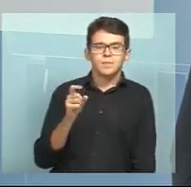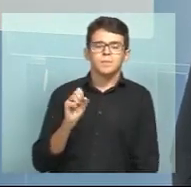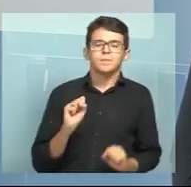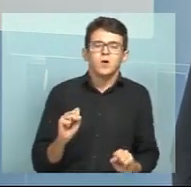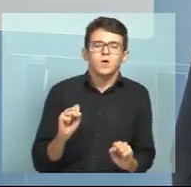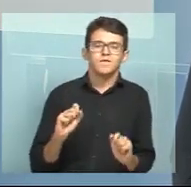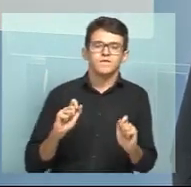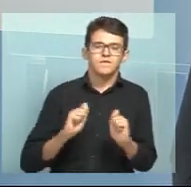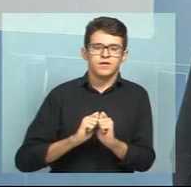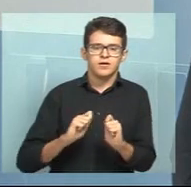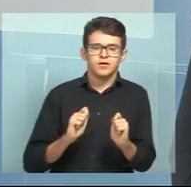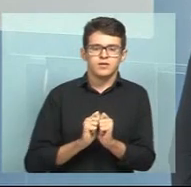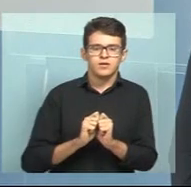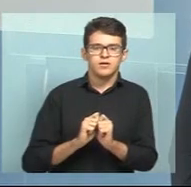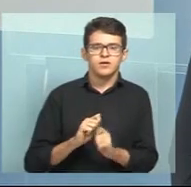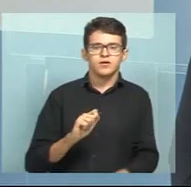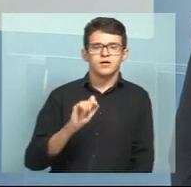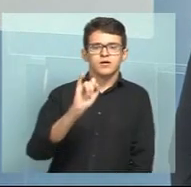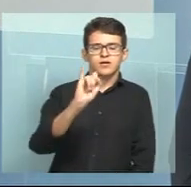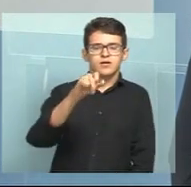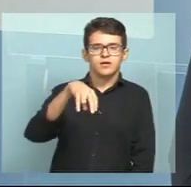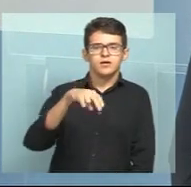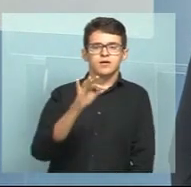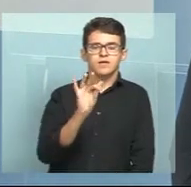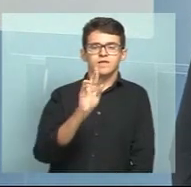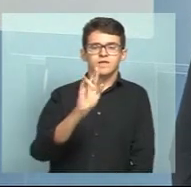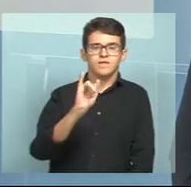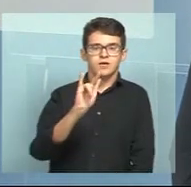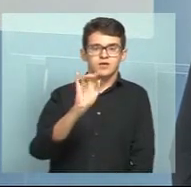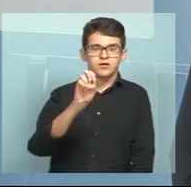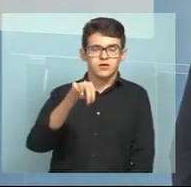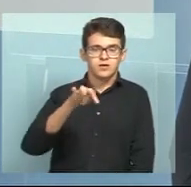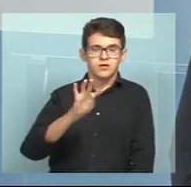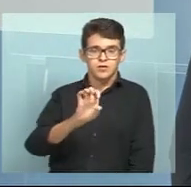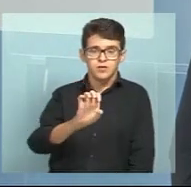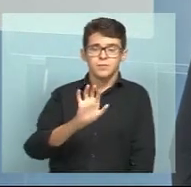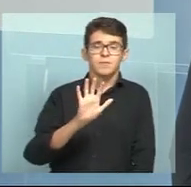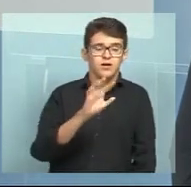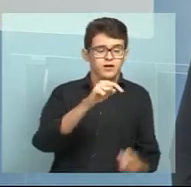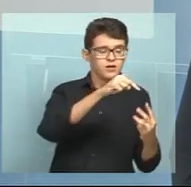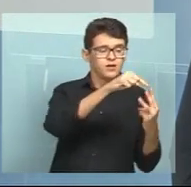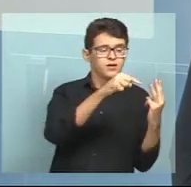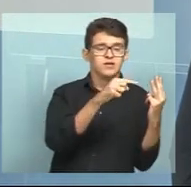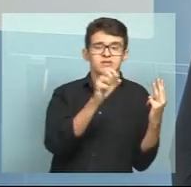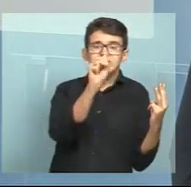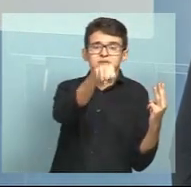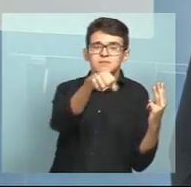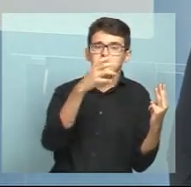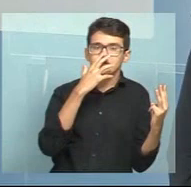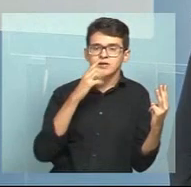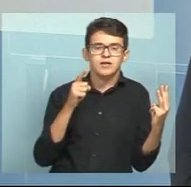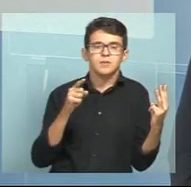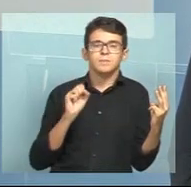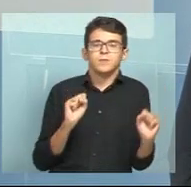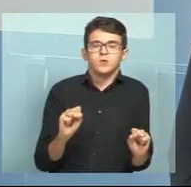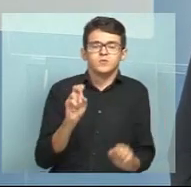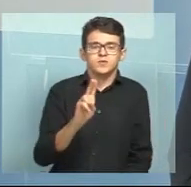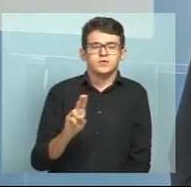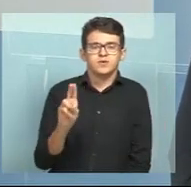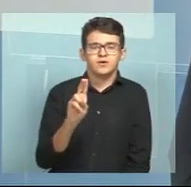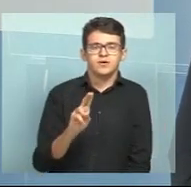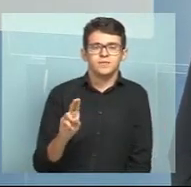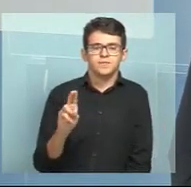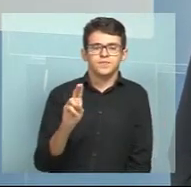infringentes. Hoje ele só tem os embargos declaratórios. São dois tipos de recursos usados nos tribunais.